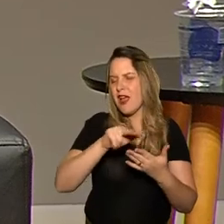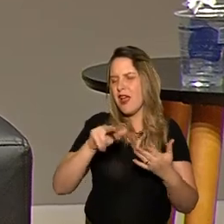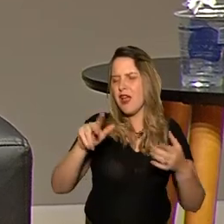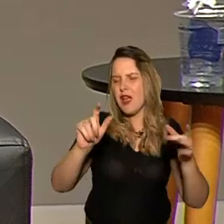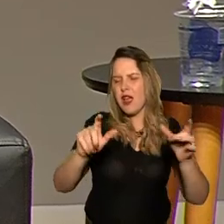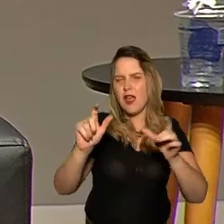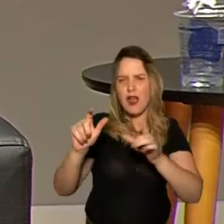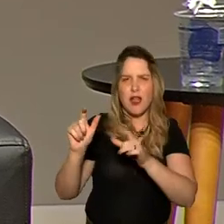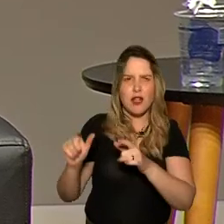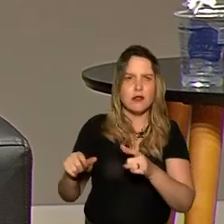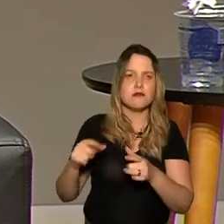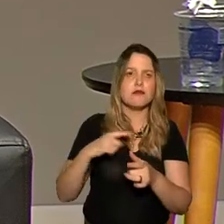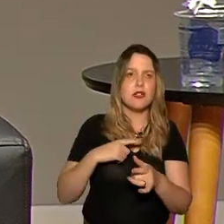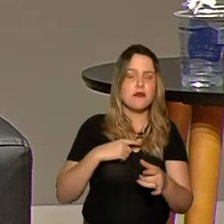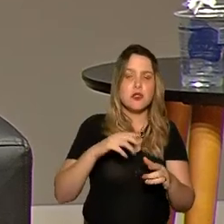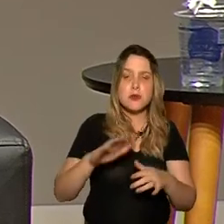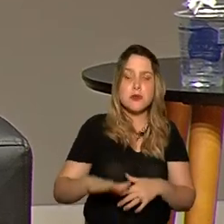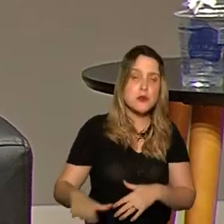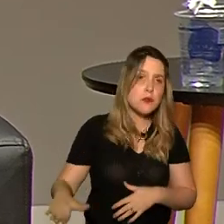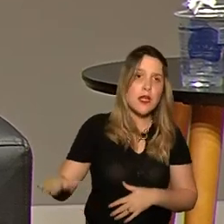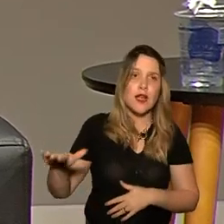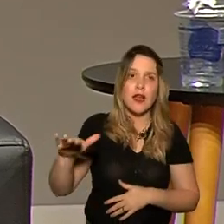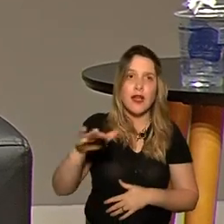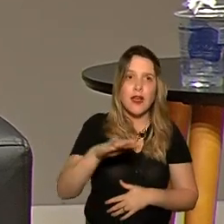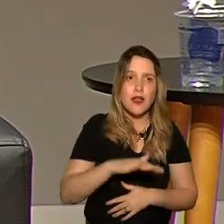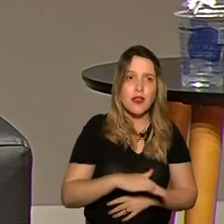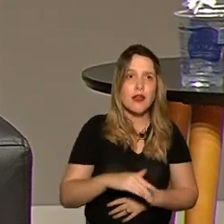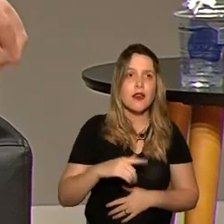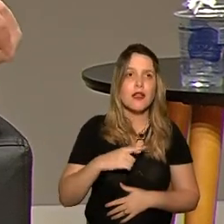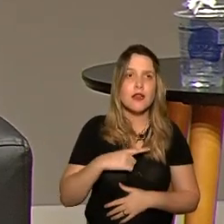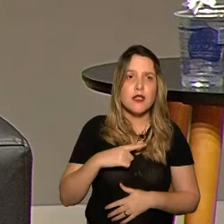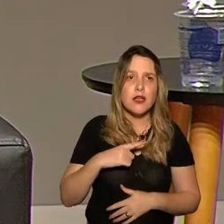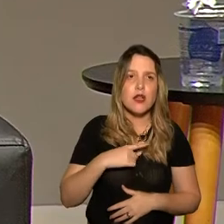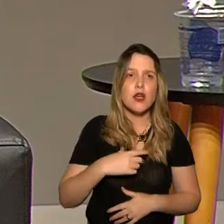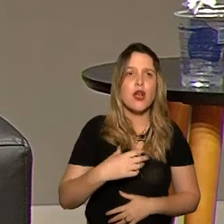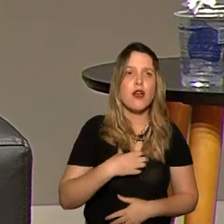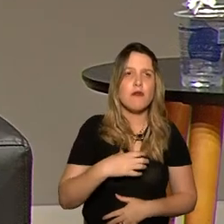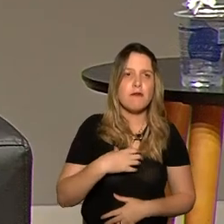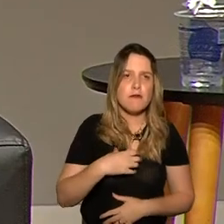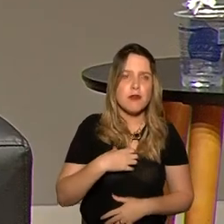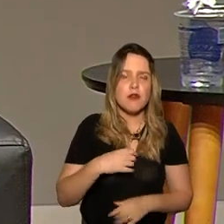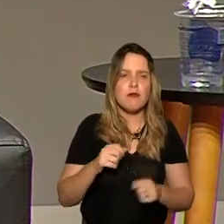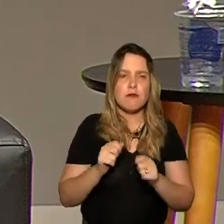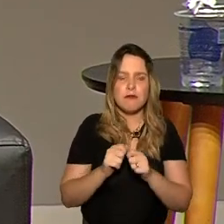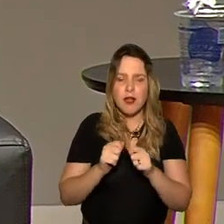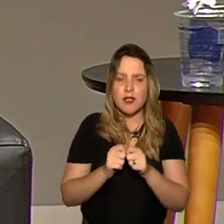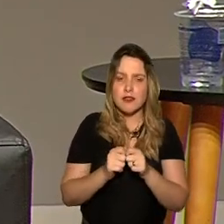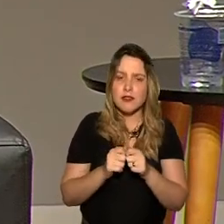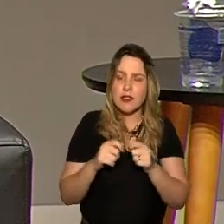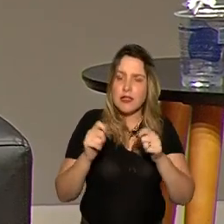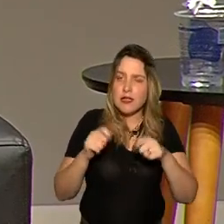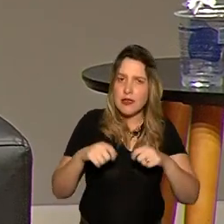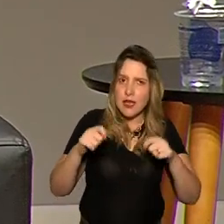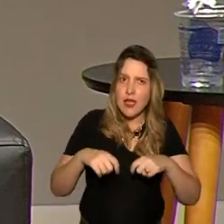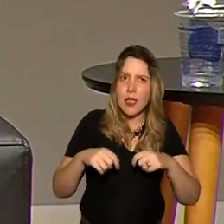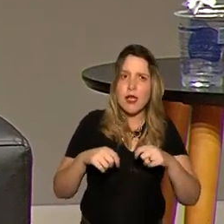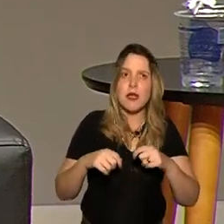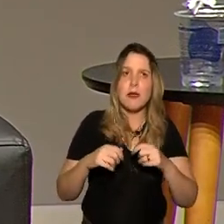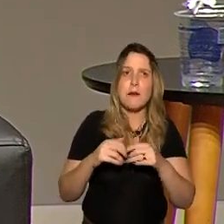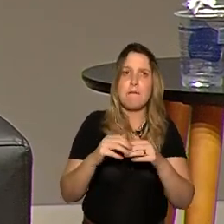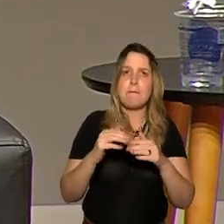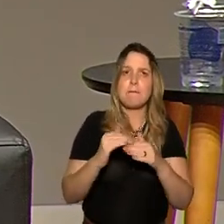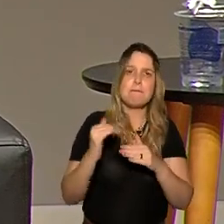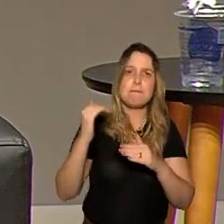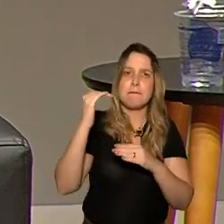né se a gente compara uma plataforma como Tik Tok com o Facebook Você tem um abismo entre elas as linguagens